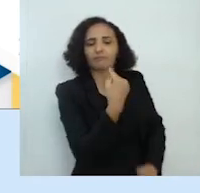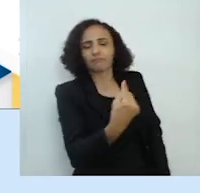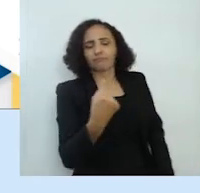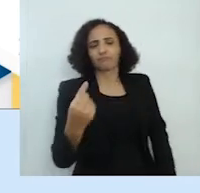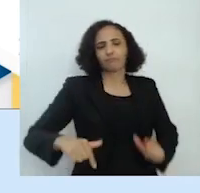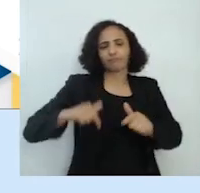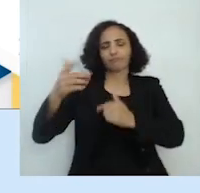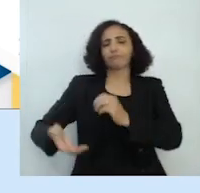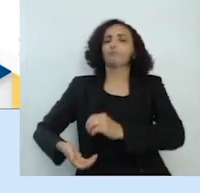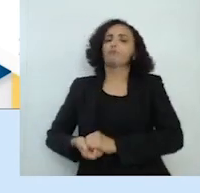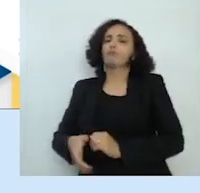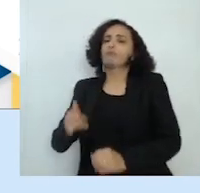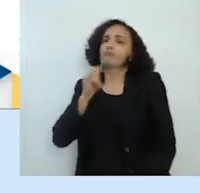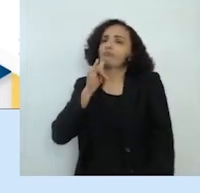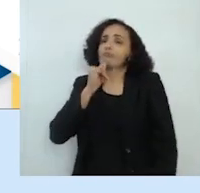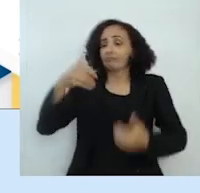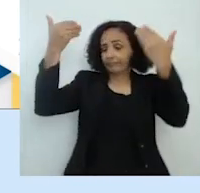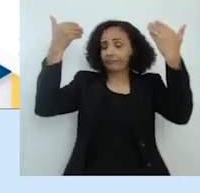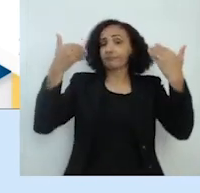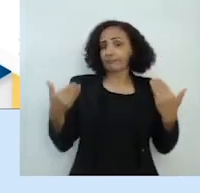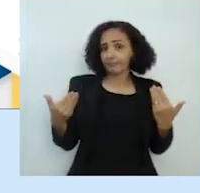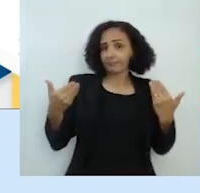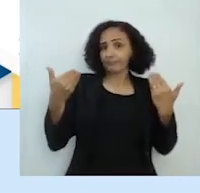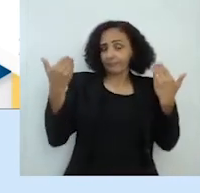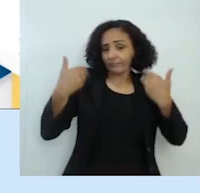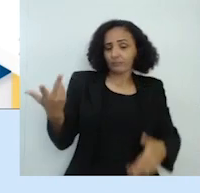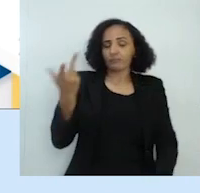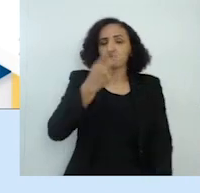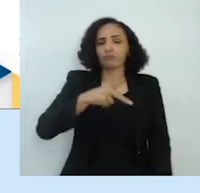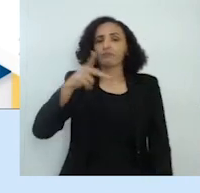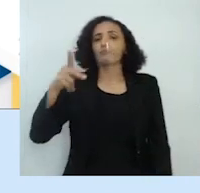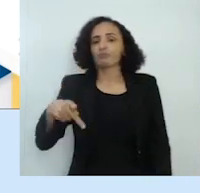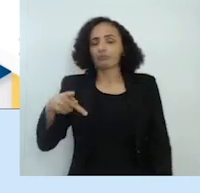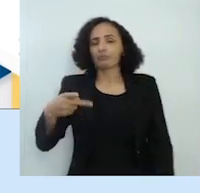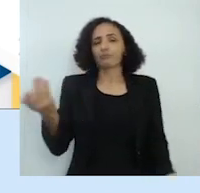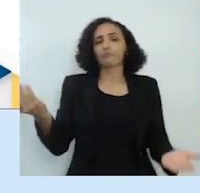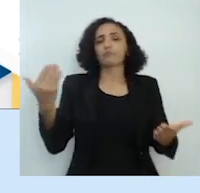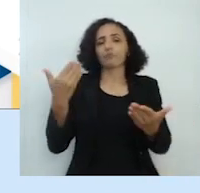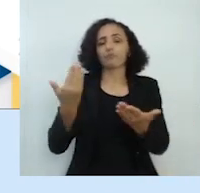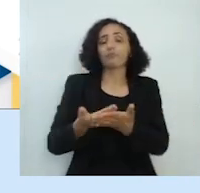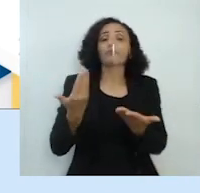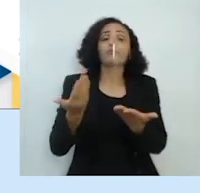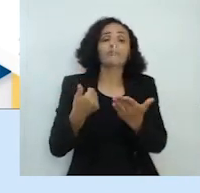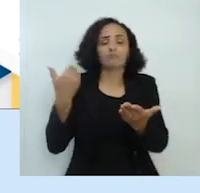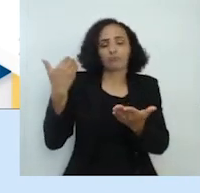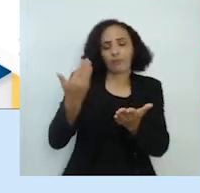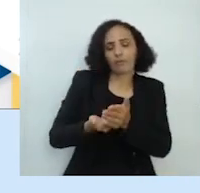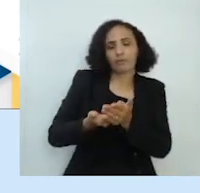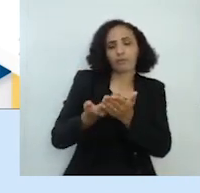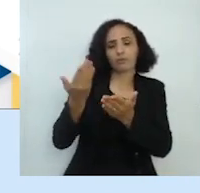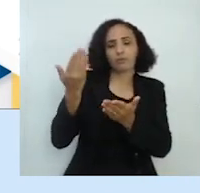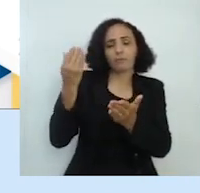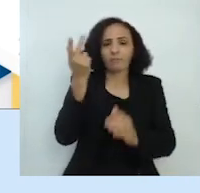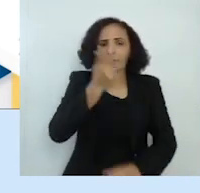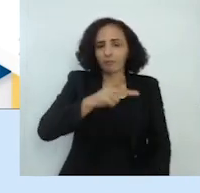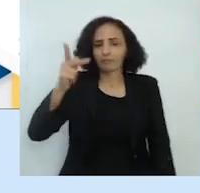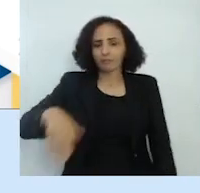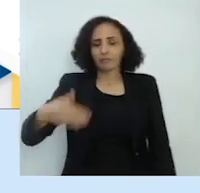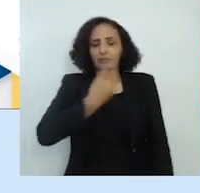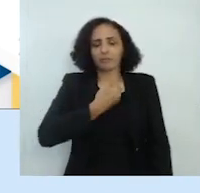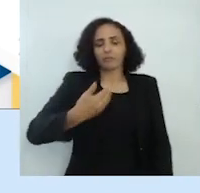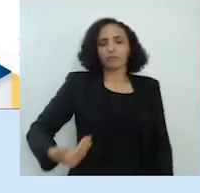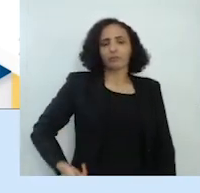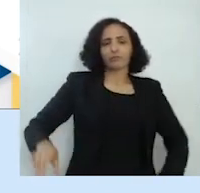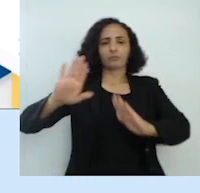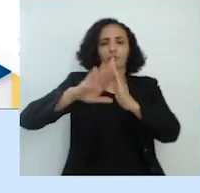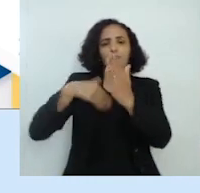exemplo, a professora aqui. Eu sou contratada profissional do Estado para dar aula para a escola